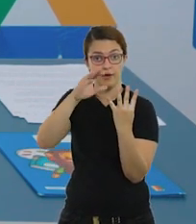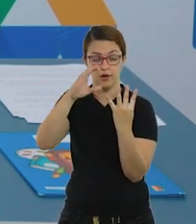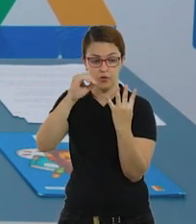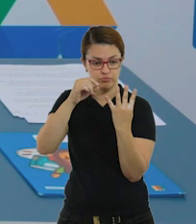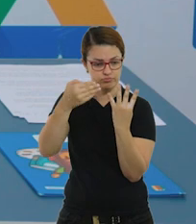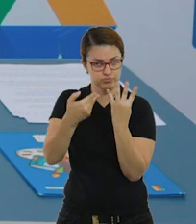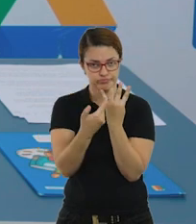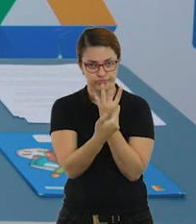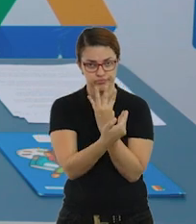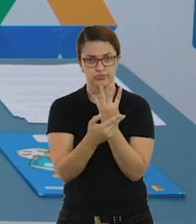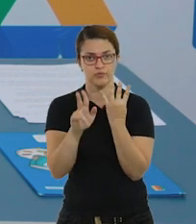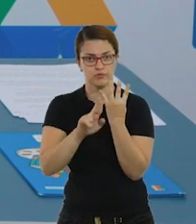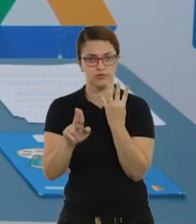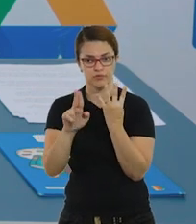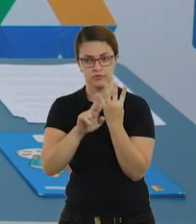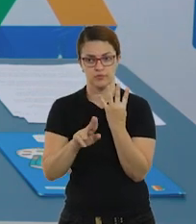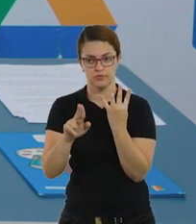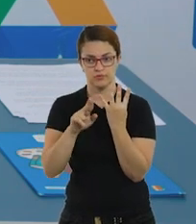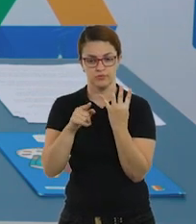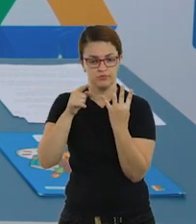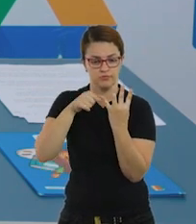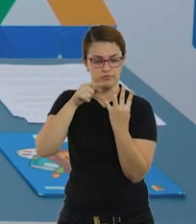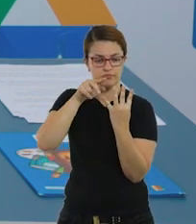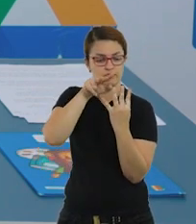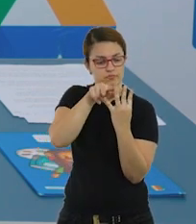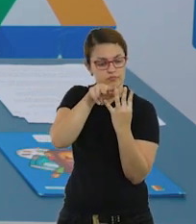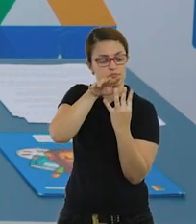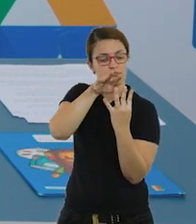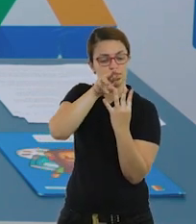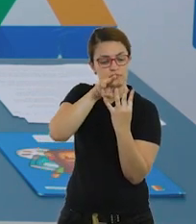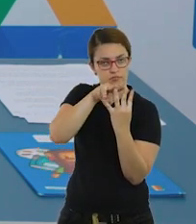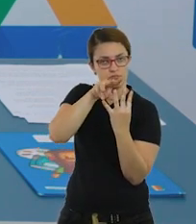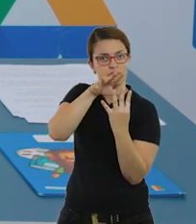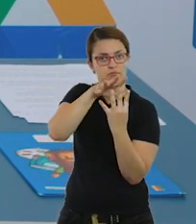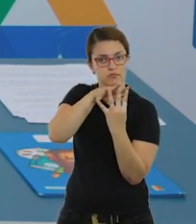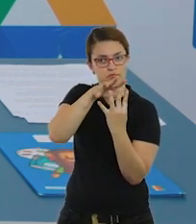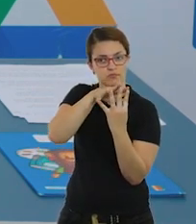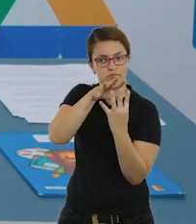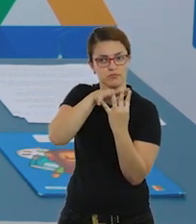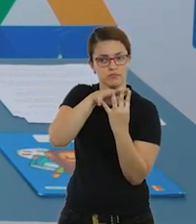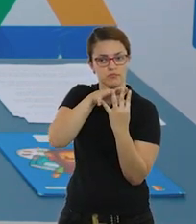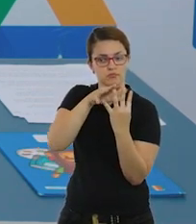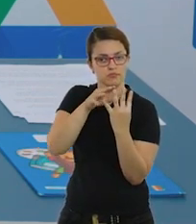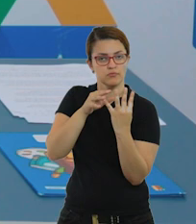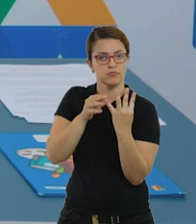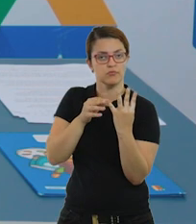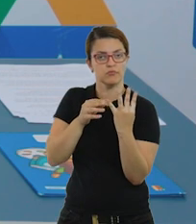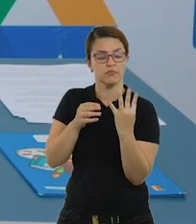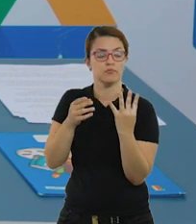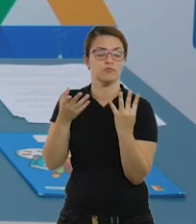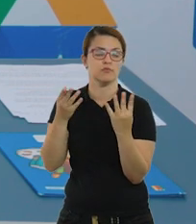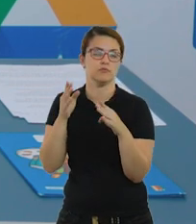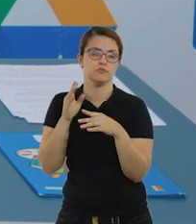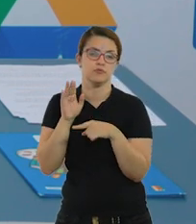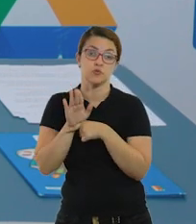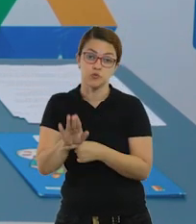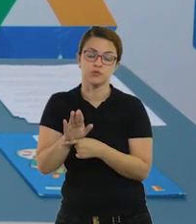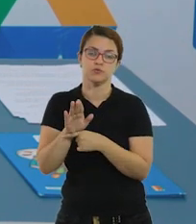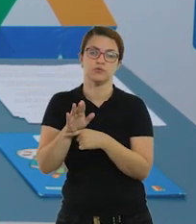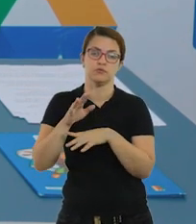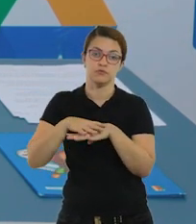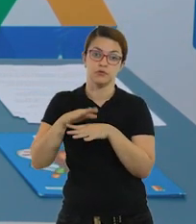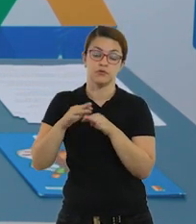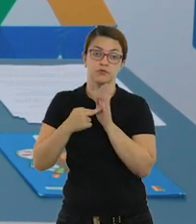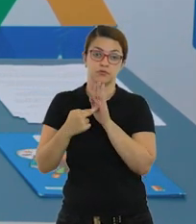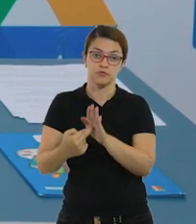que é utilizado, né, para a gente fazer a composição dos números, tá? E também é utilizado para realizar cálculos matemáticos, tá?